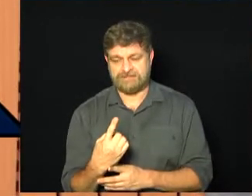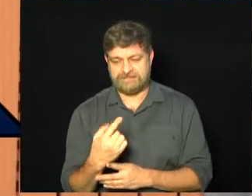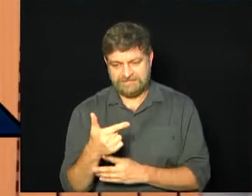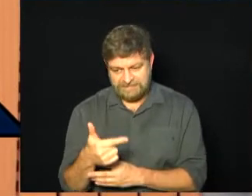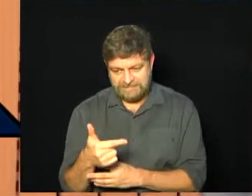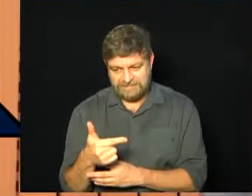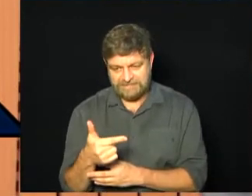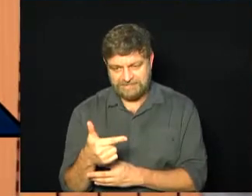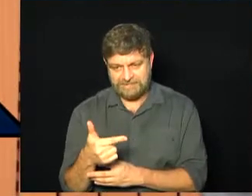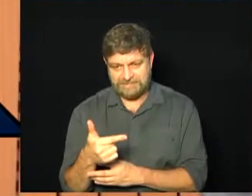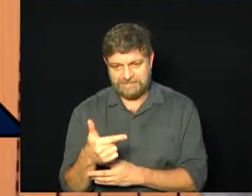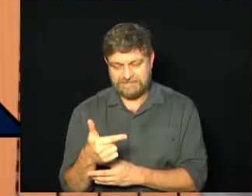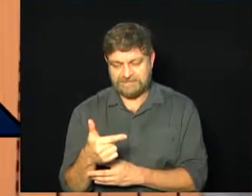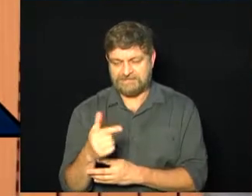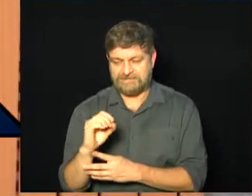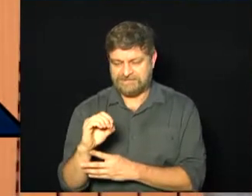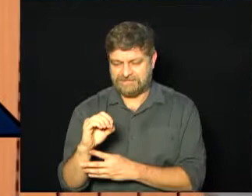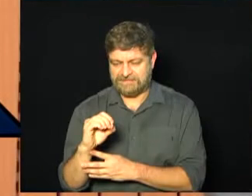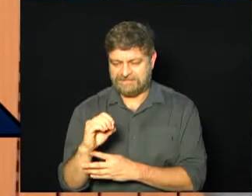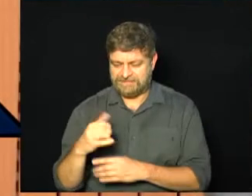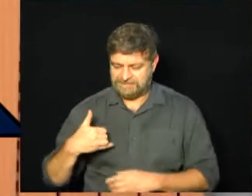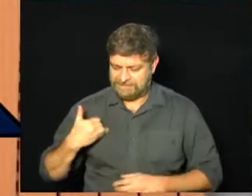vigésimo aniversário.